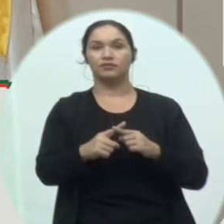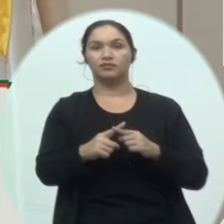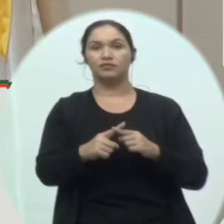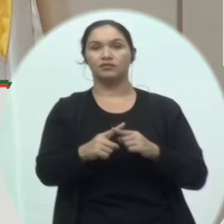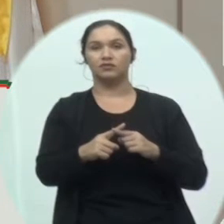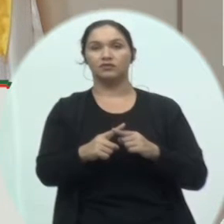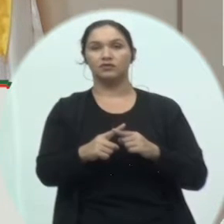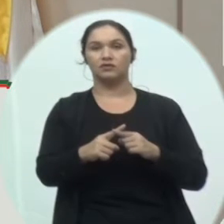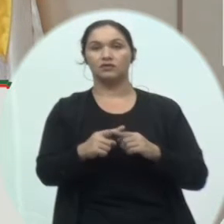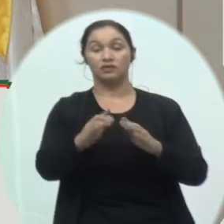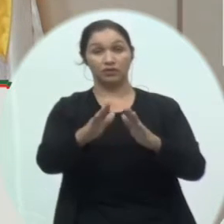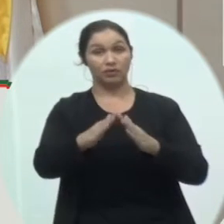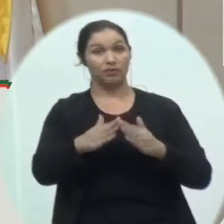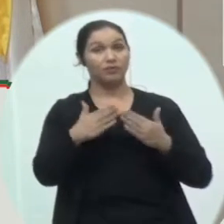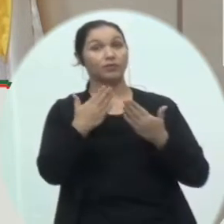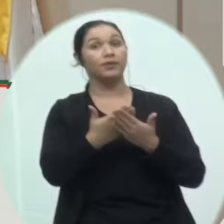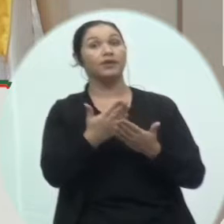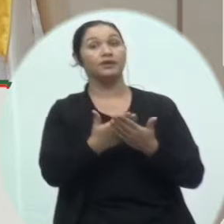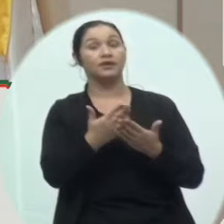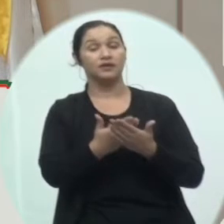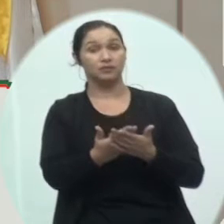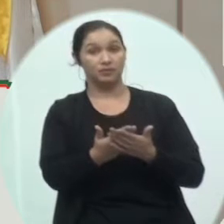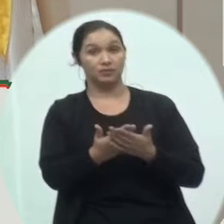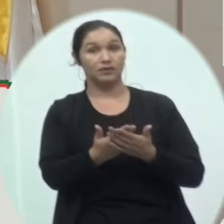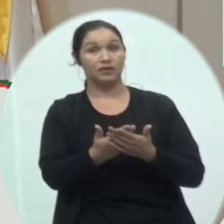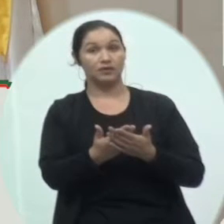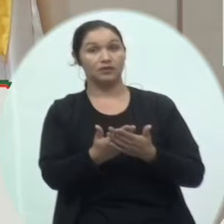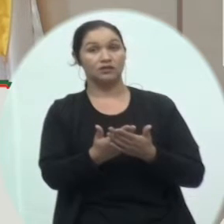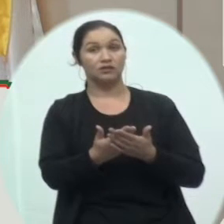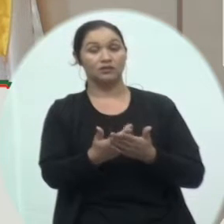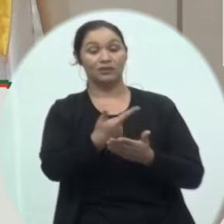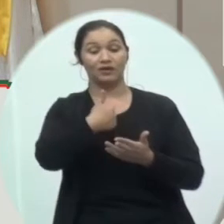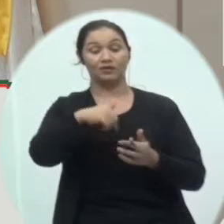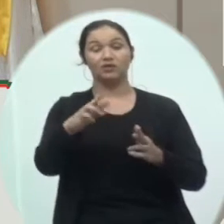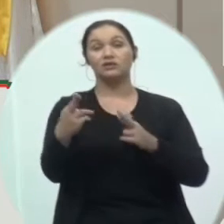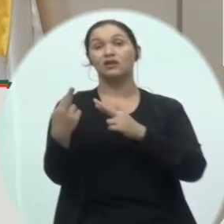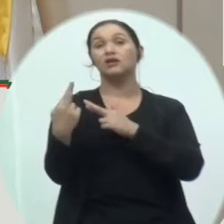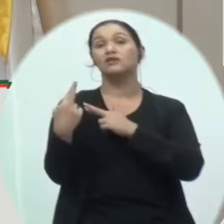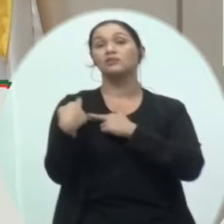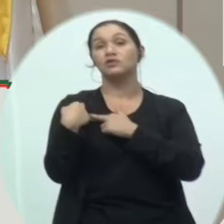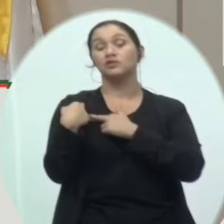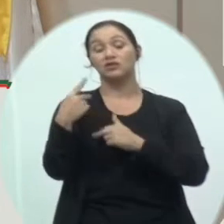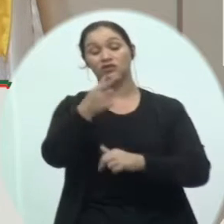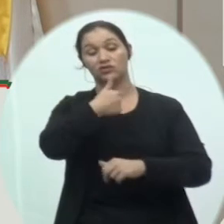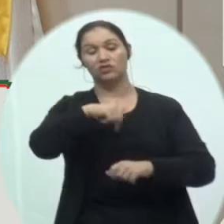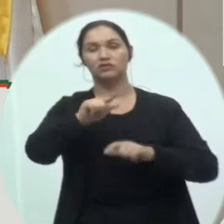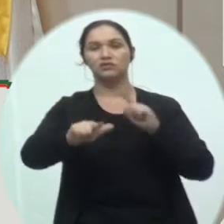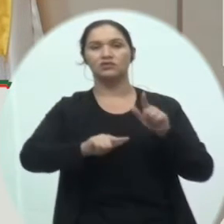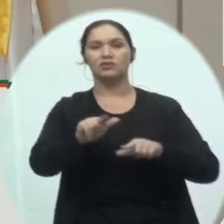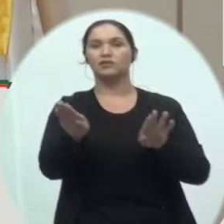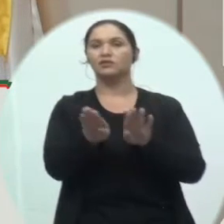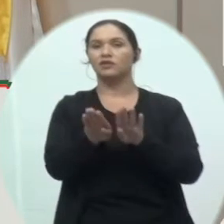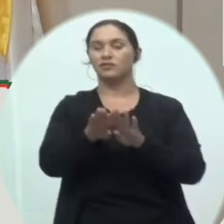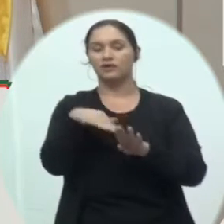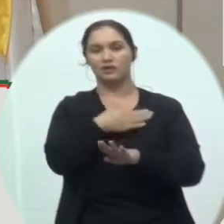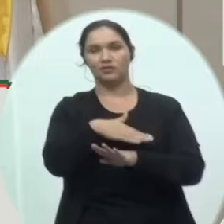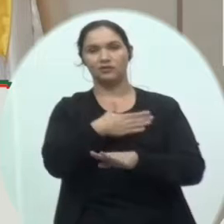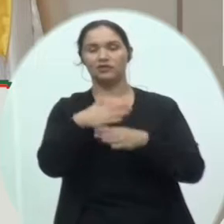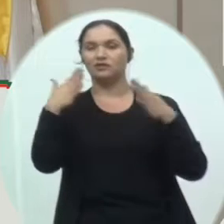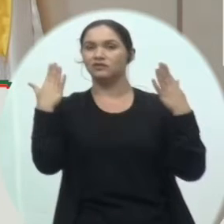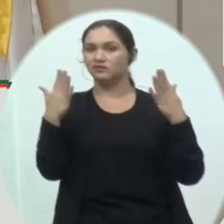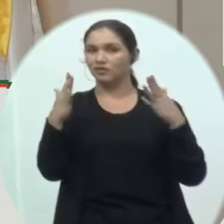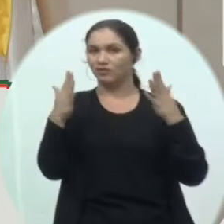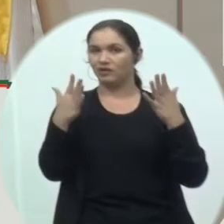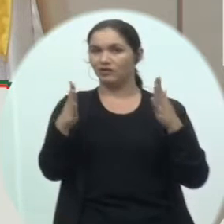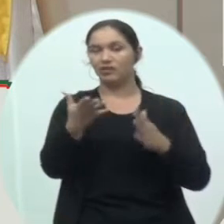que nós, vereadores, possuímos para exercermos o nosso papel. Quero também parabenizar, dar as